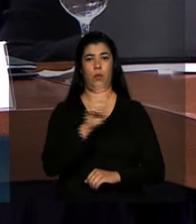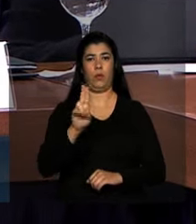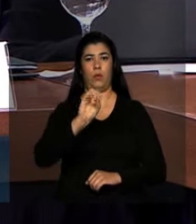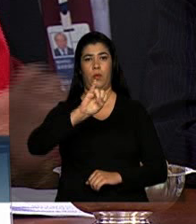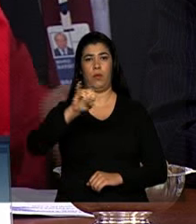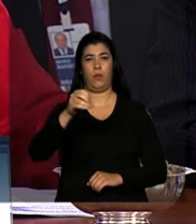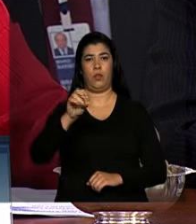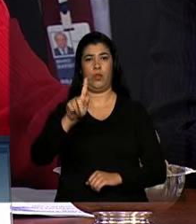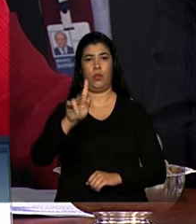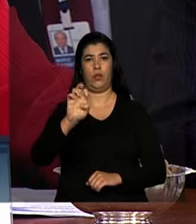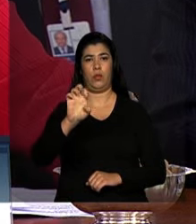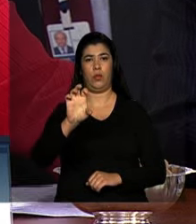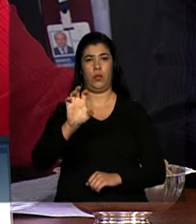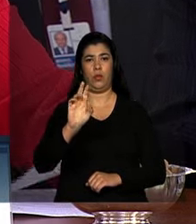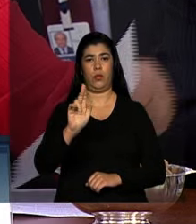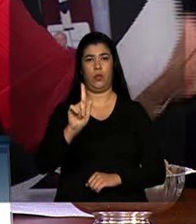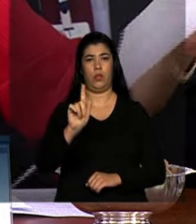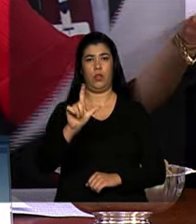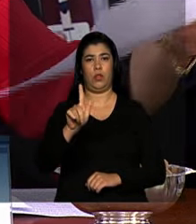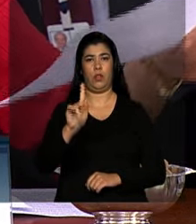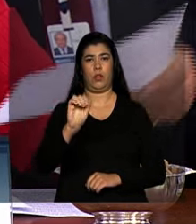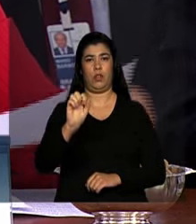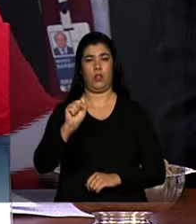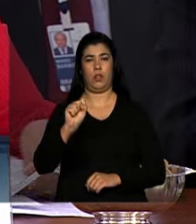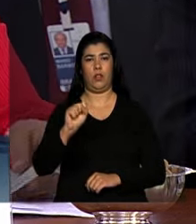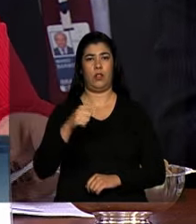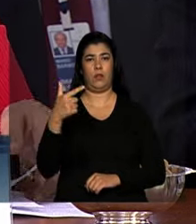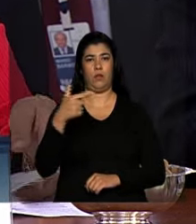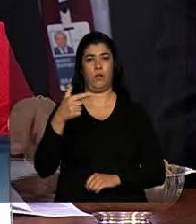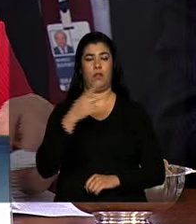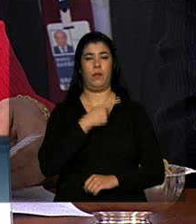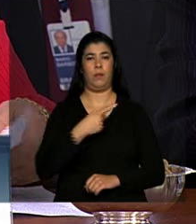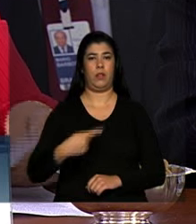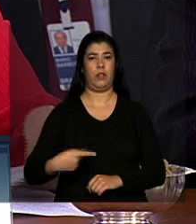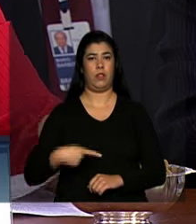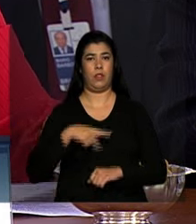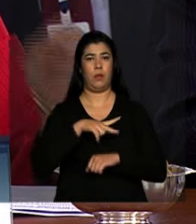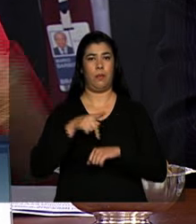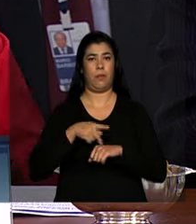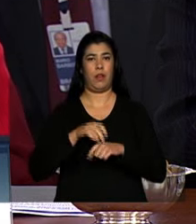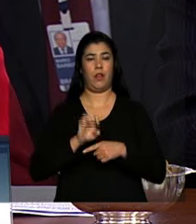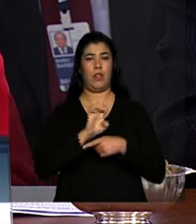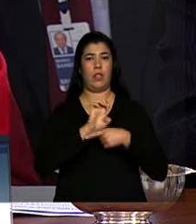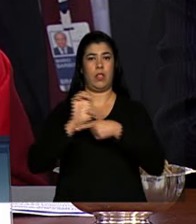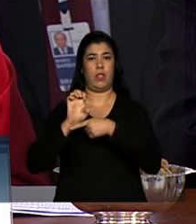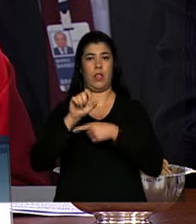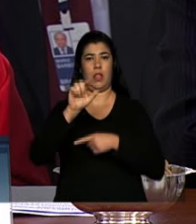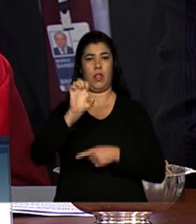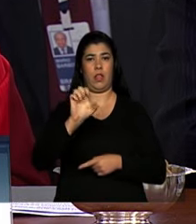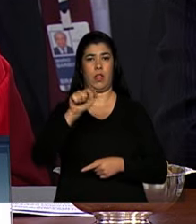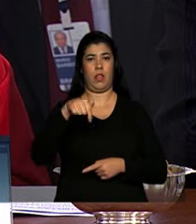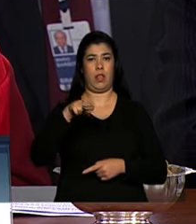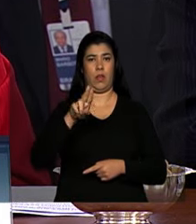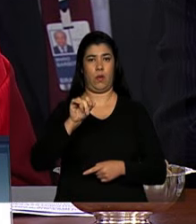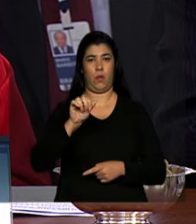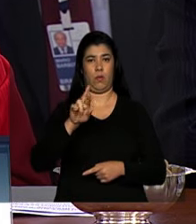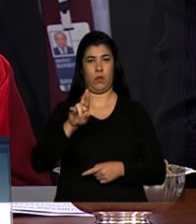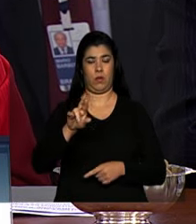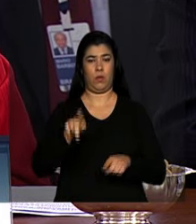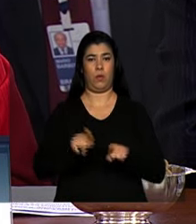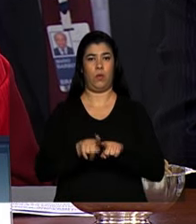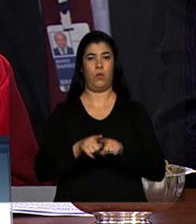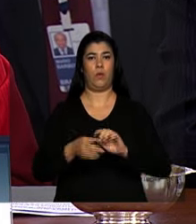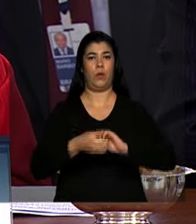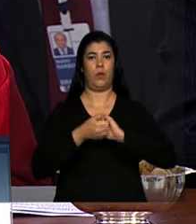Glass, vice-presidente da República do Equador. Cumprimento os senhores e as senhoras ministros